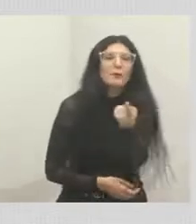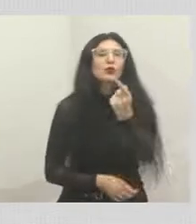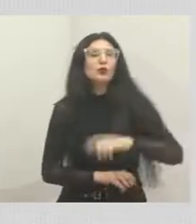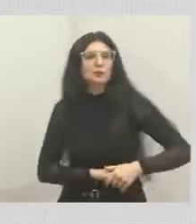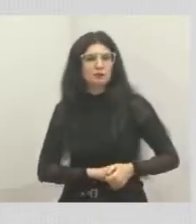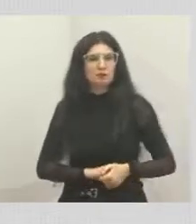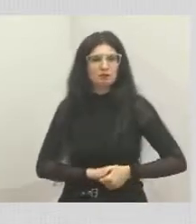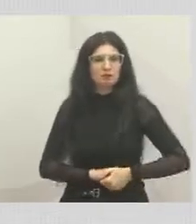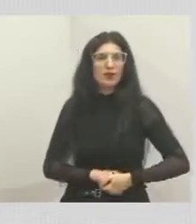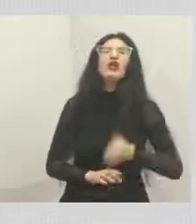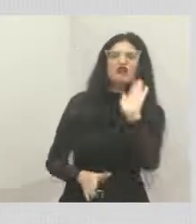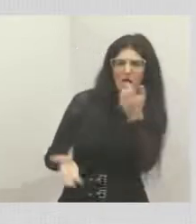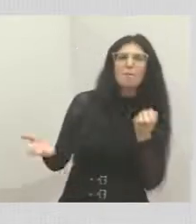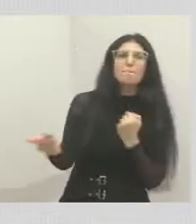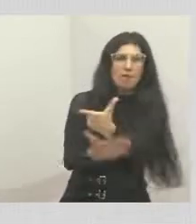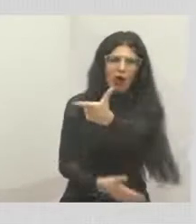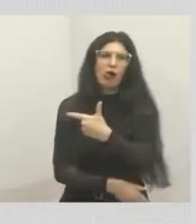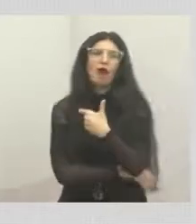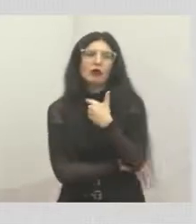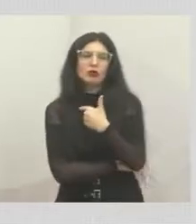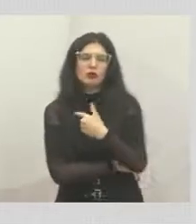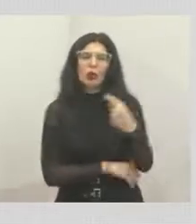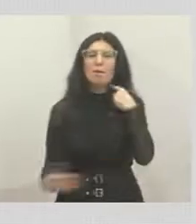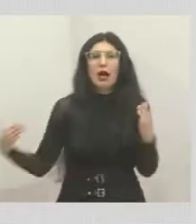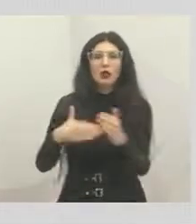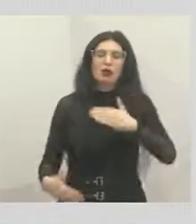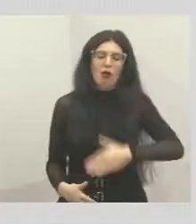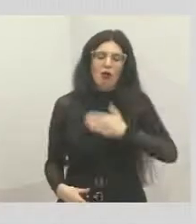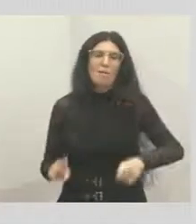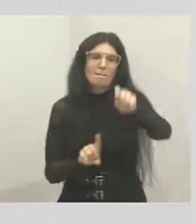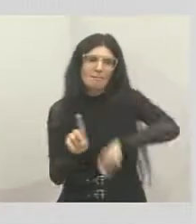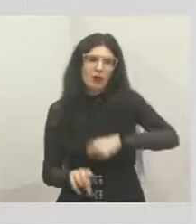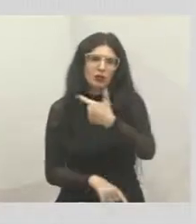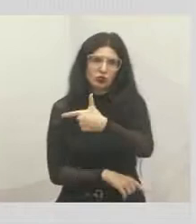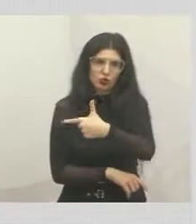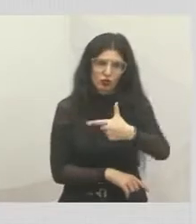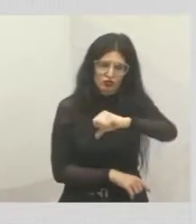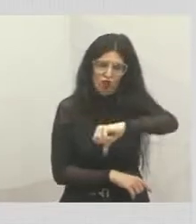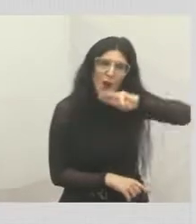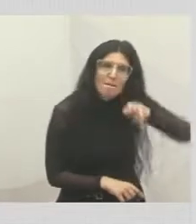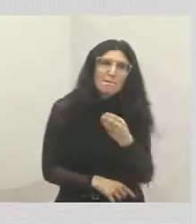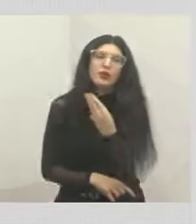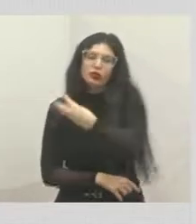393.787.000 e liquidado até o segundo quadrimestre